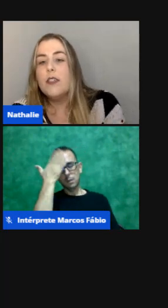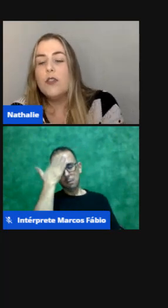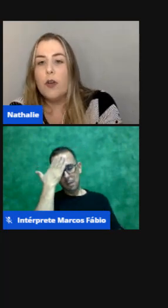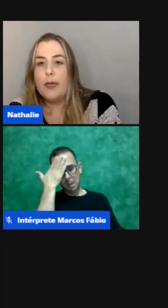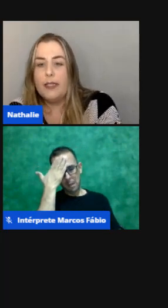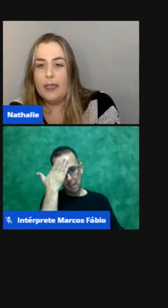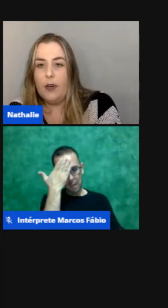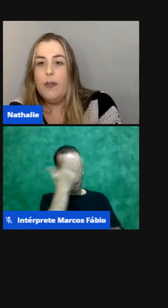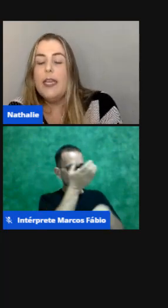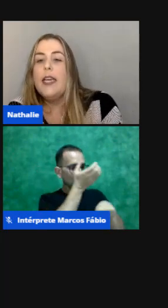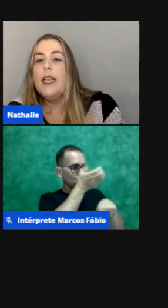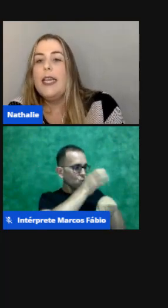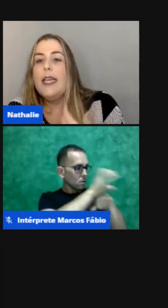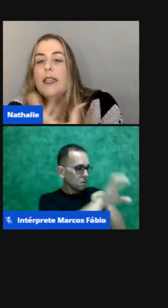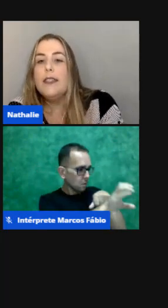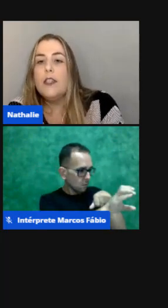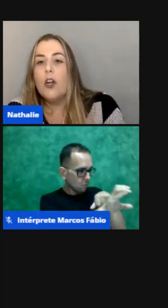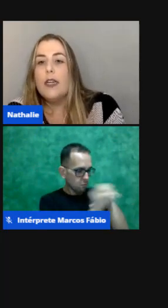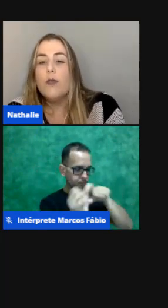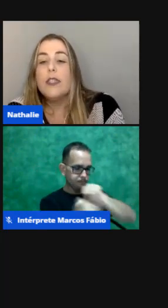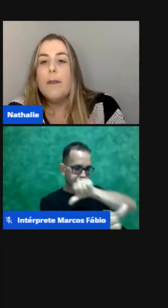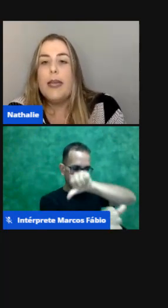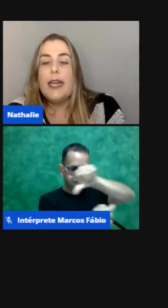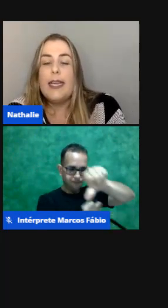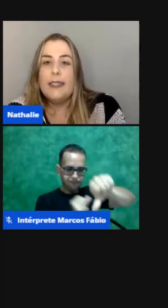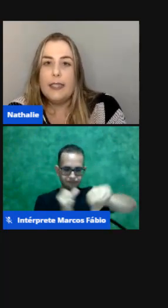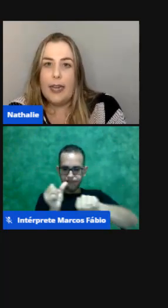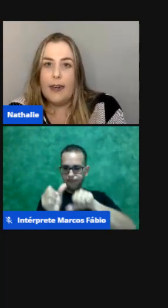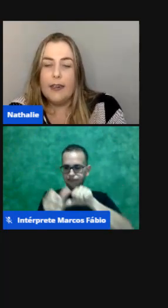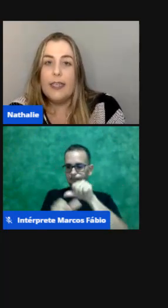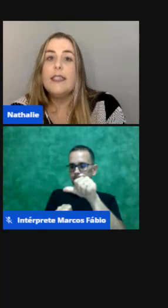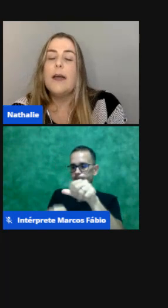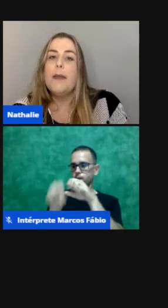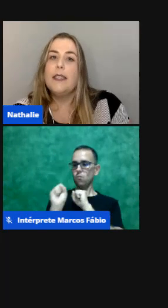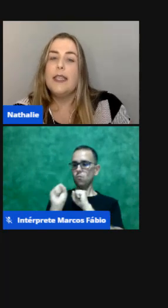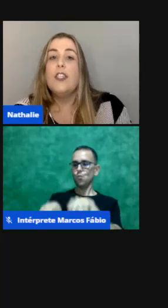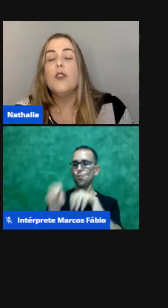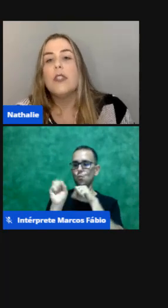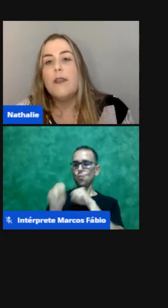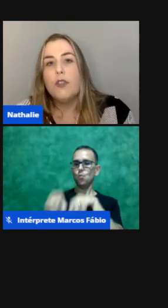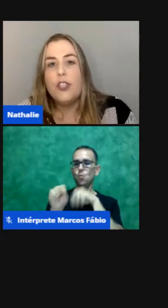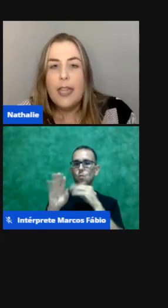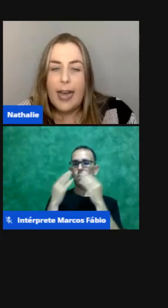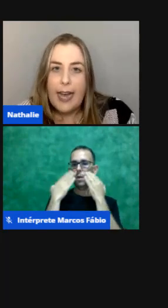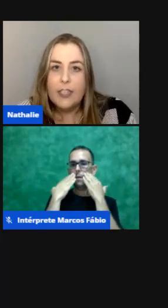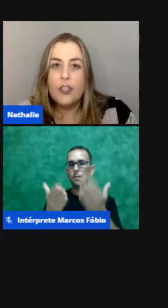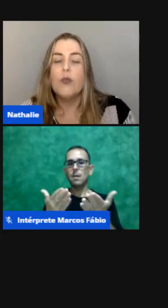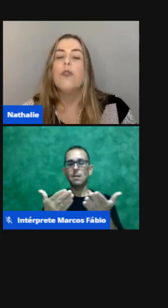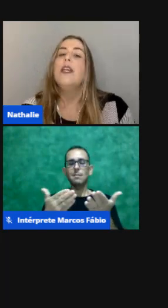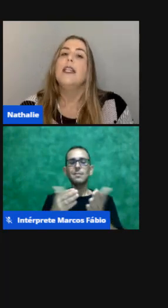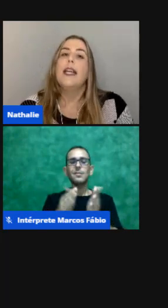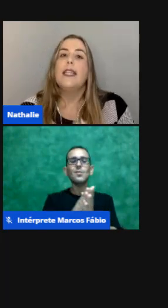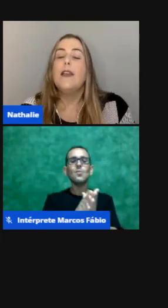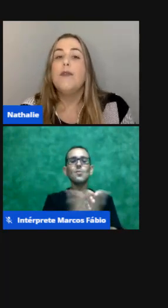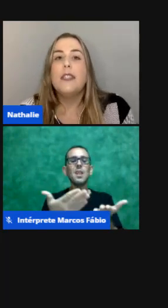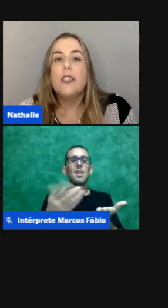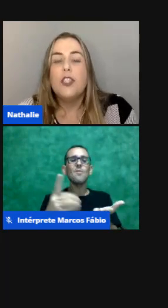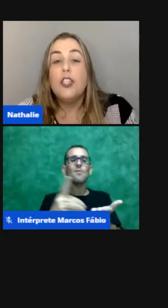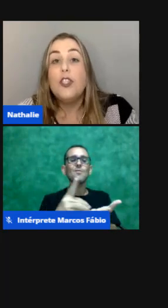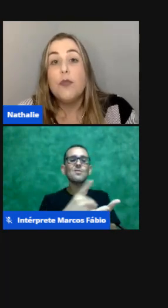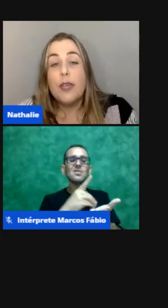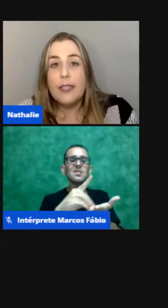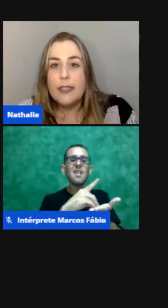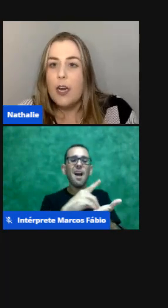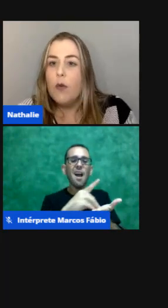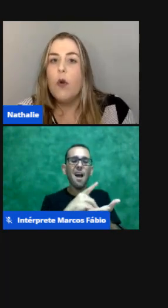uma transformação e se torna o saber a ensinar, que está presente nos livros didáticos, nas revistas